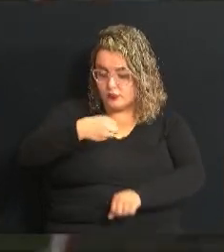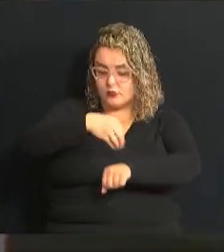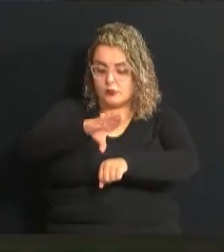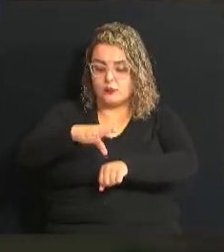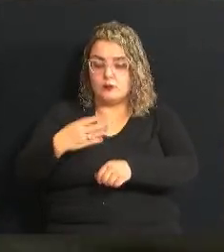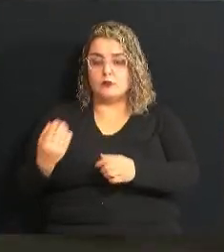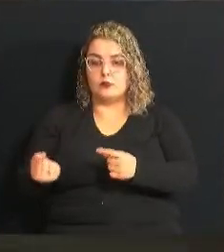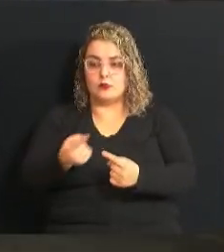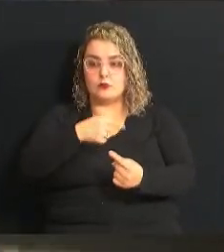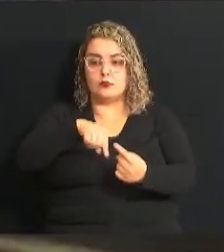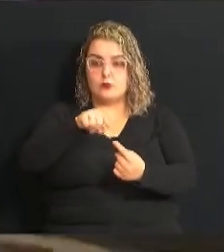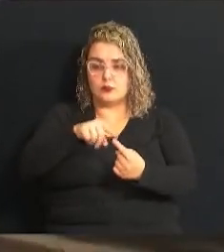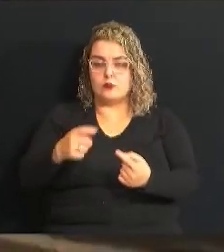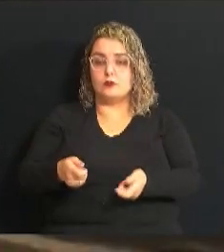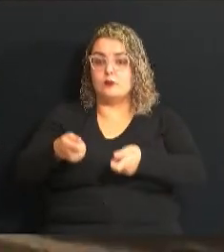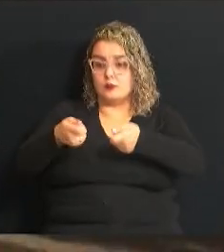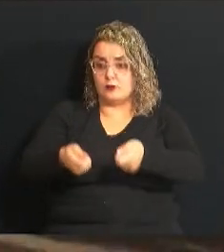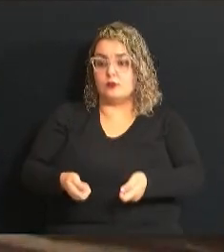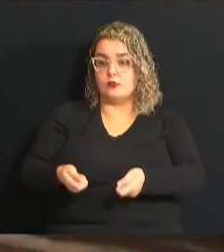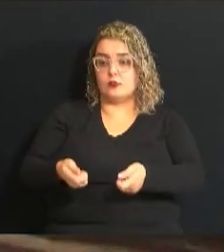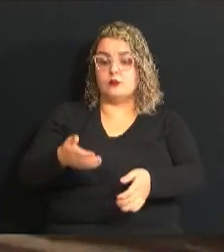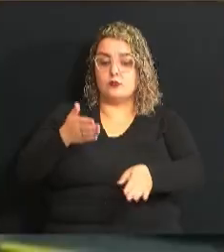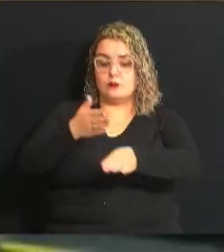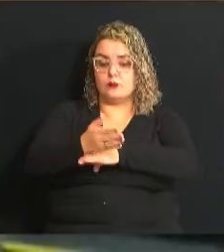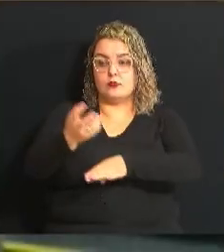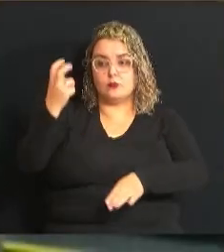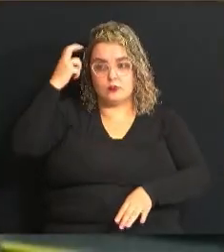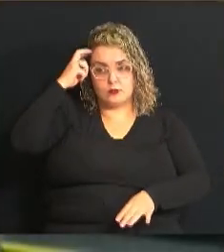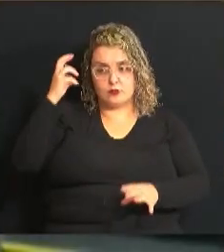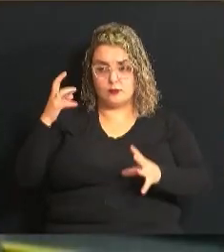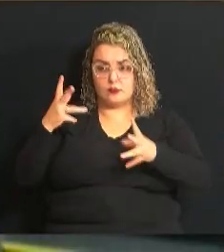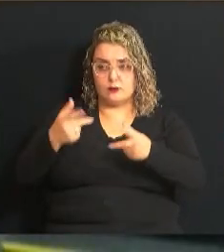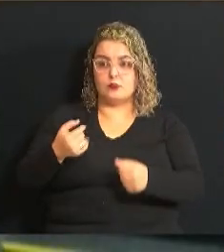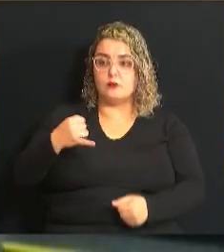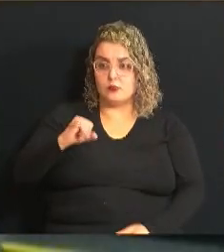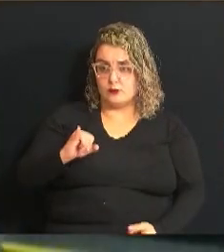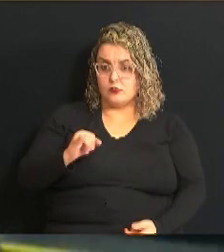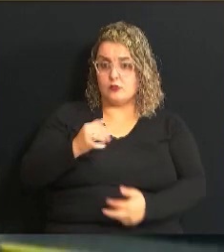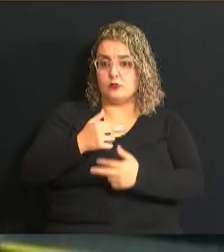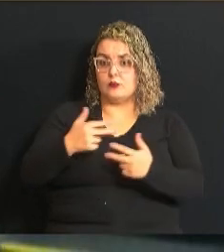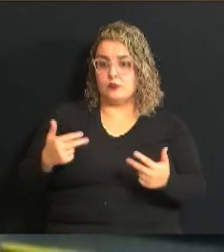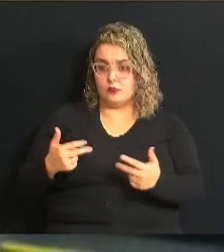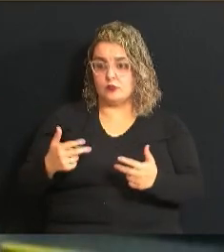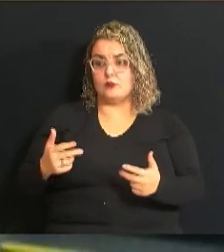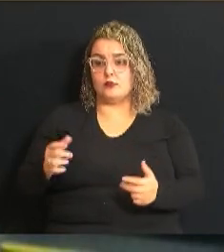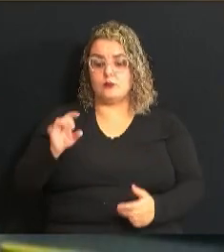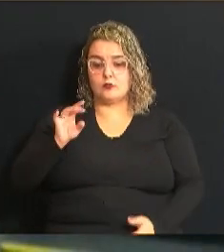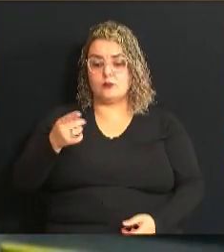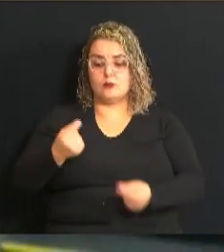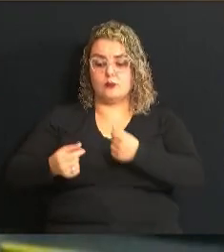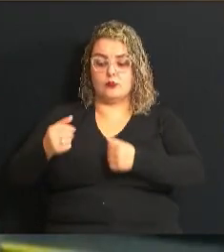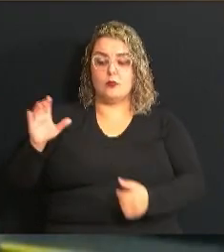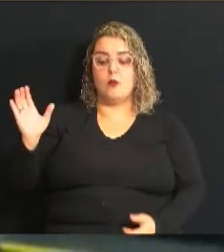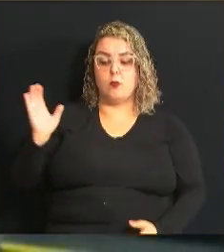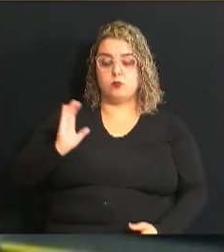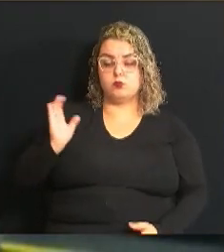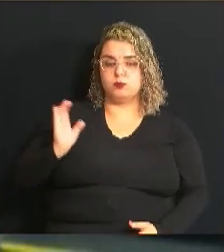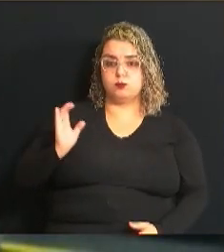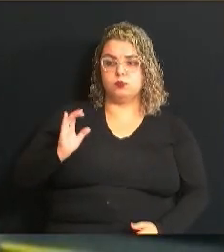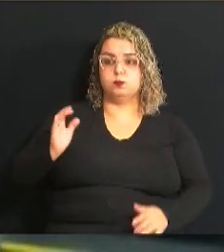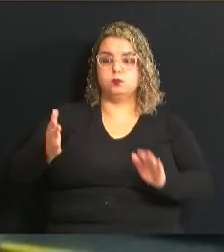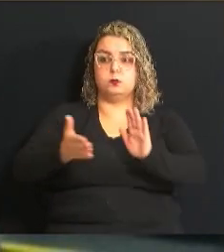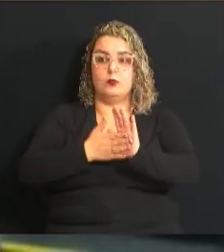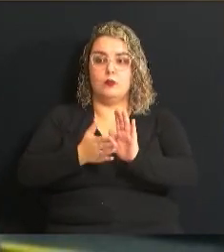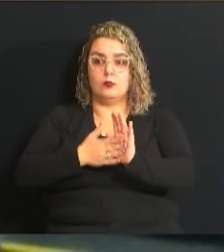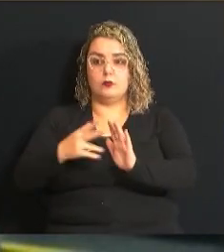é garantir o acesso à cultura para todos. Se fosse uma coisa voltada somente para o lucro, a gente poderia propor uma privatização ou